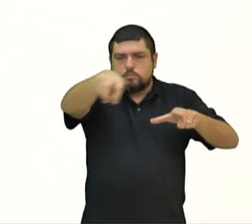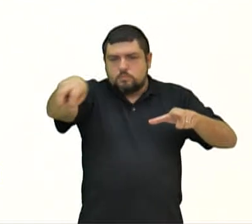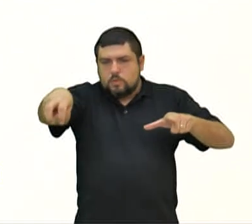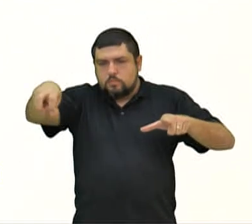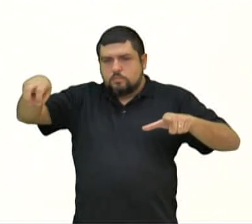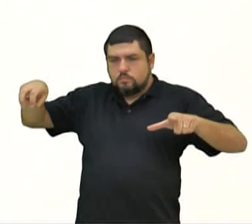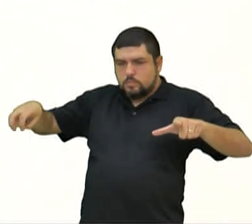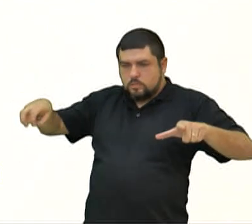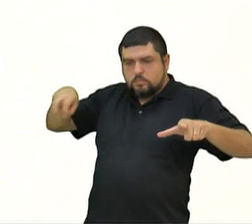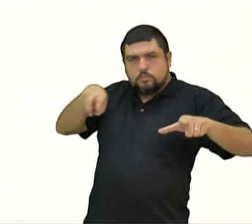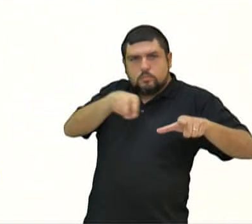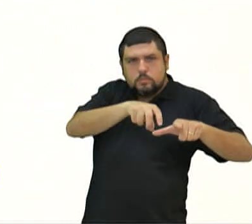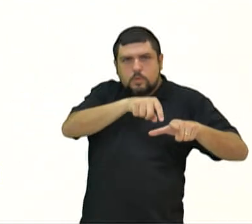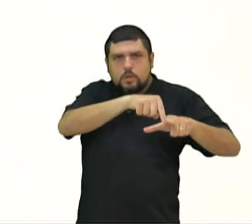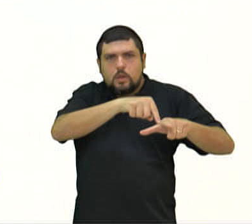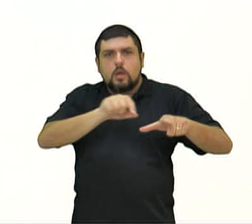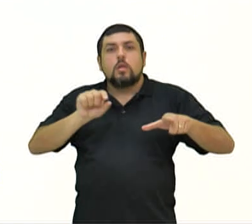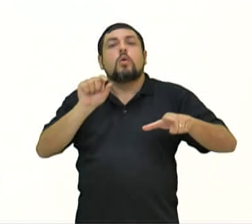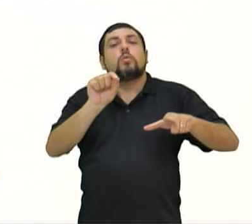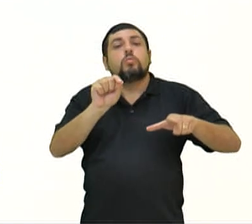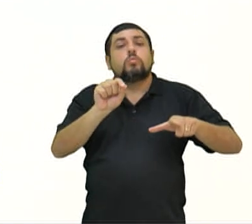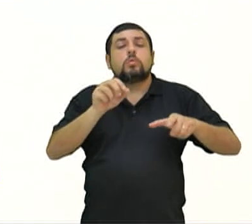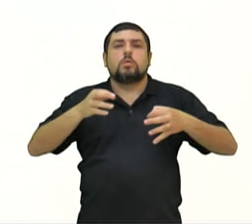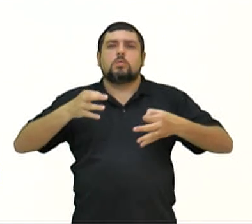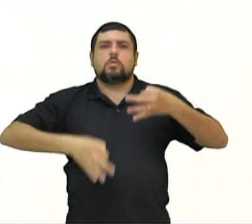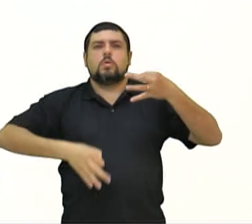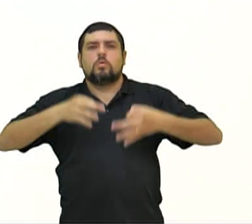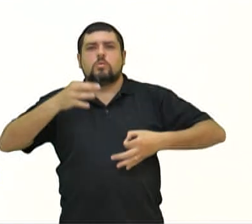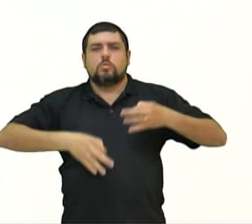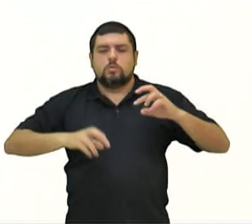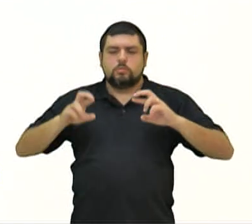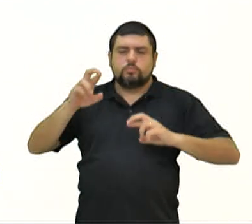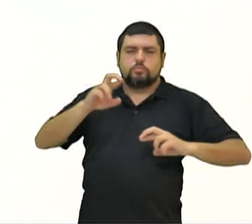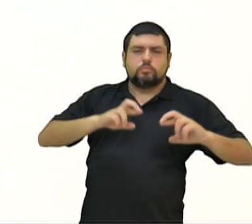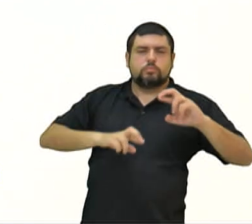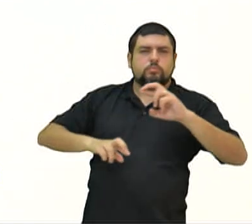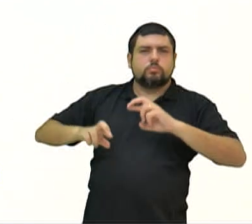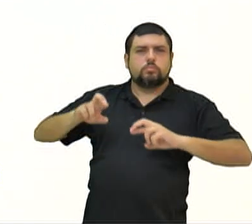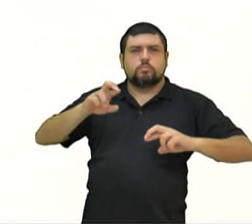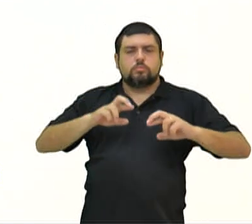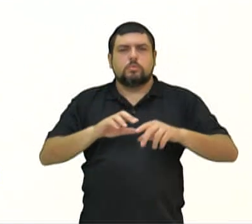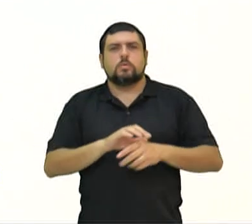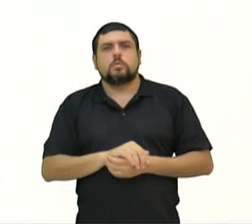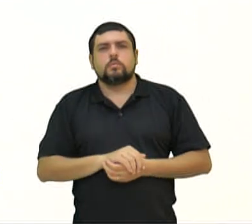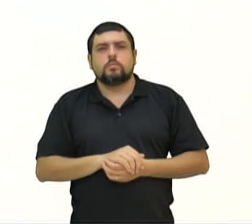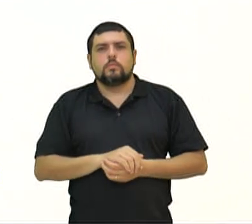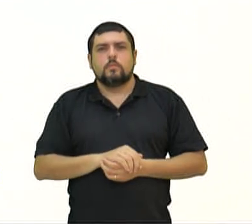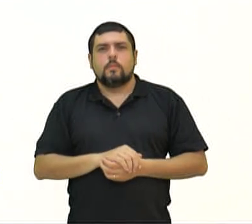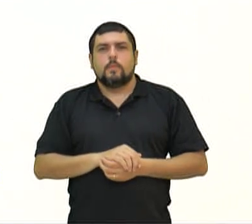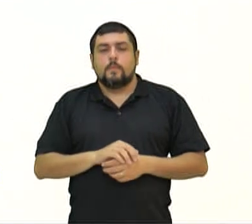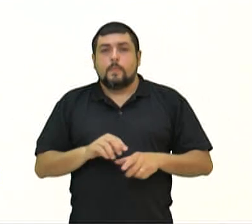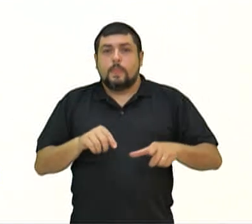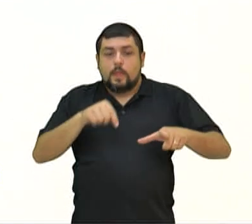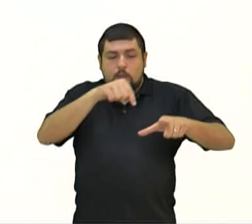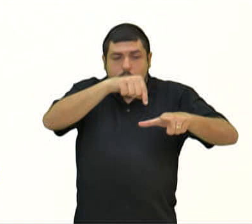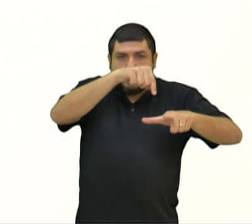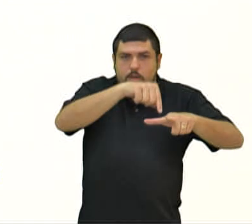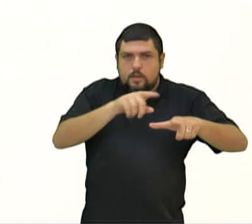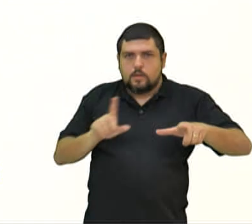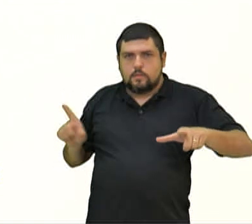são exatamente os juízes que estão fazendo a avaliação. E essa avaliação eles estão fazendo